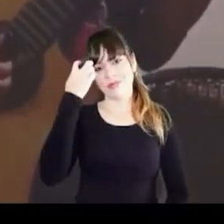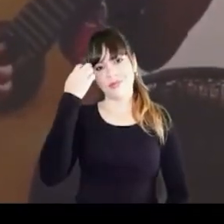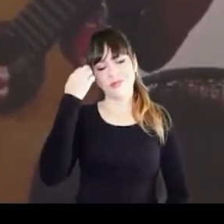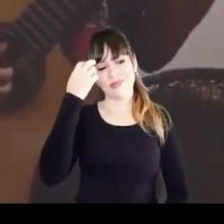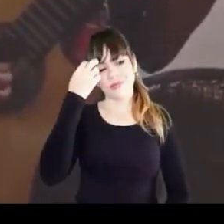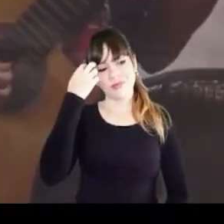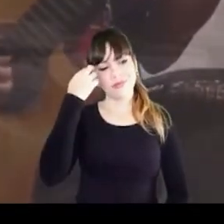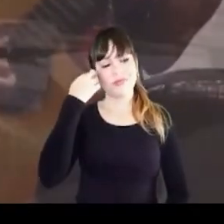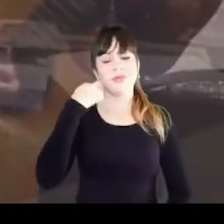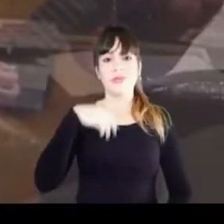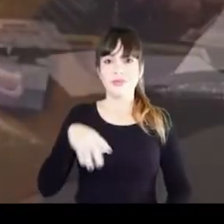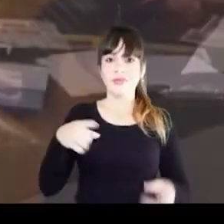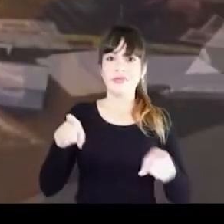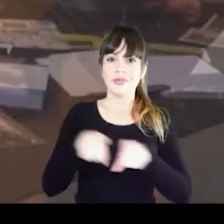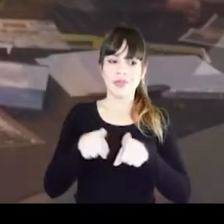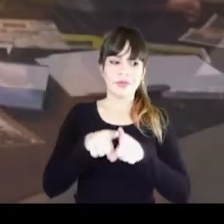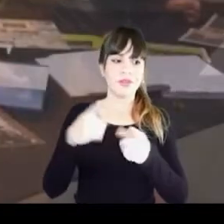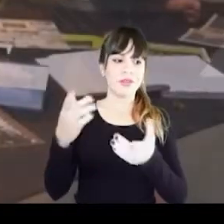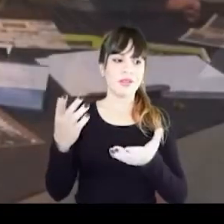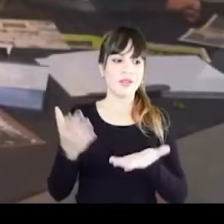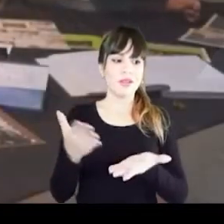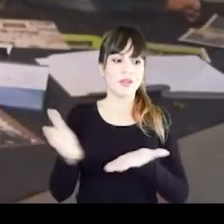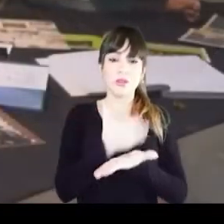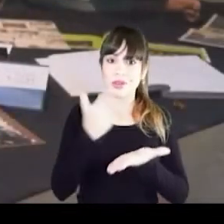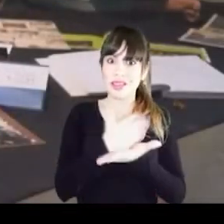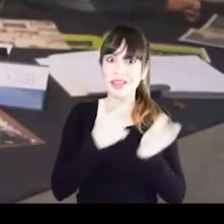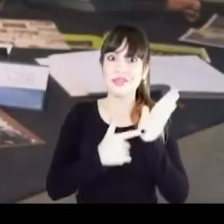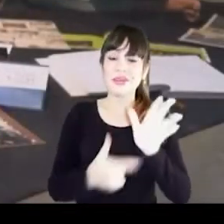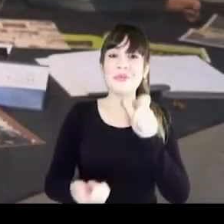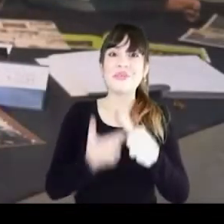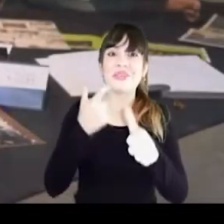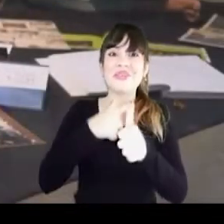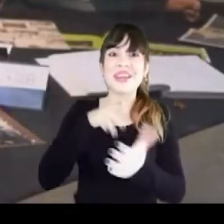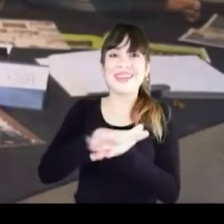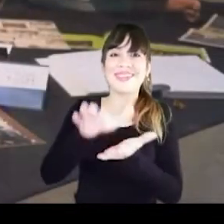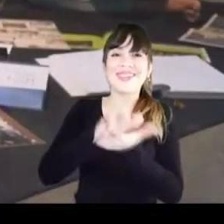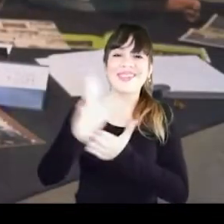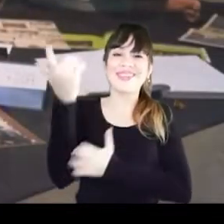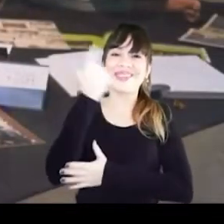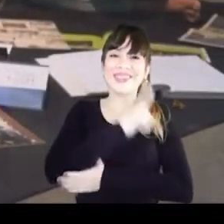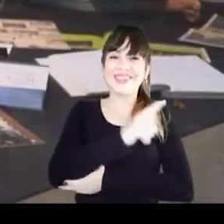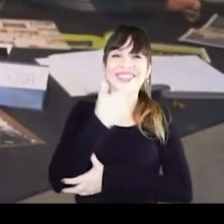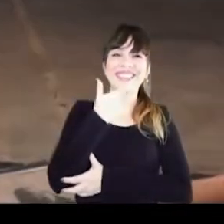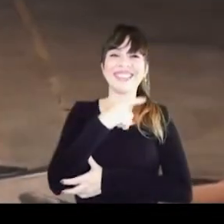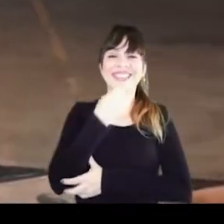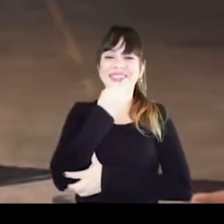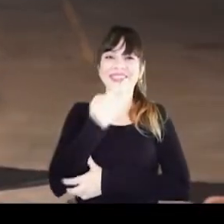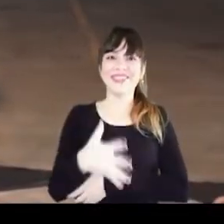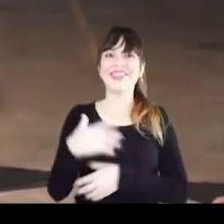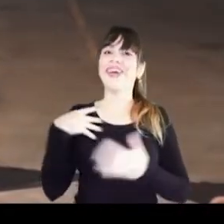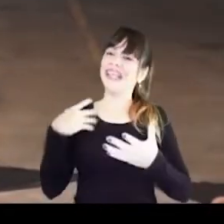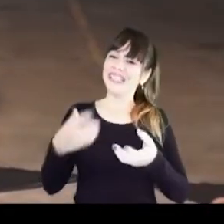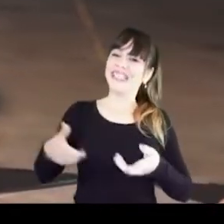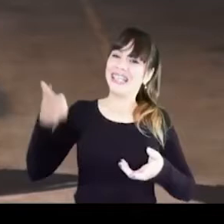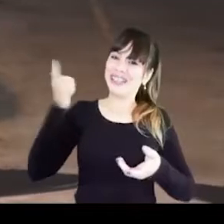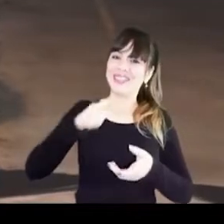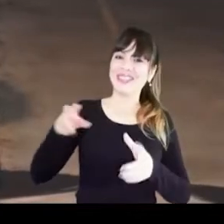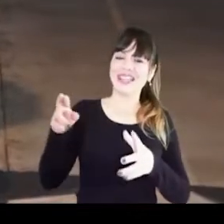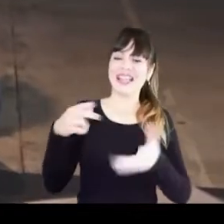Essa revistinha aqui também, que é do Morte e Vida Severina, foi uma das primeiras grandes produções do Expressões